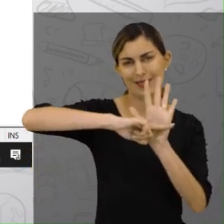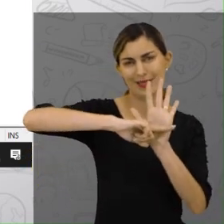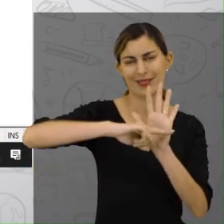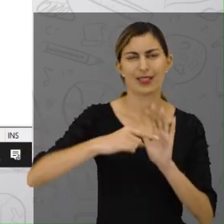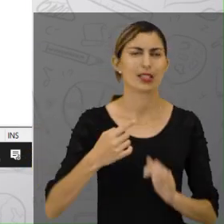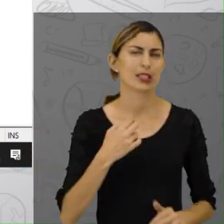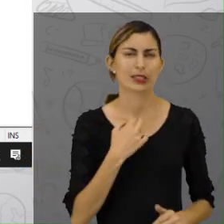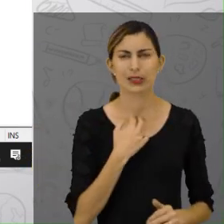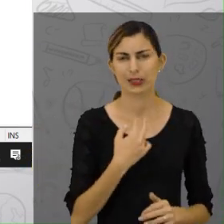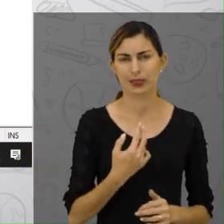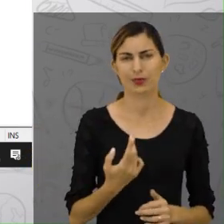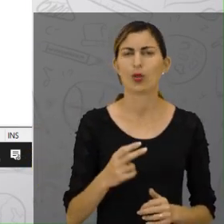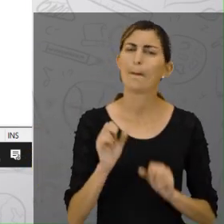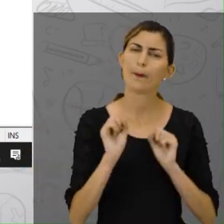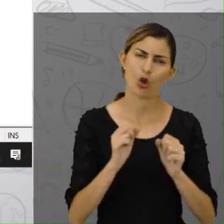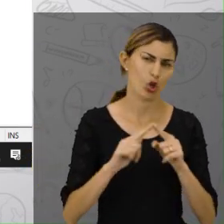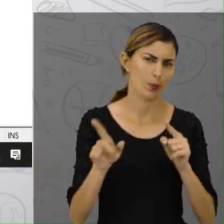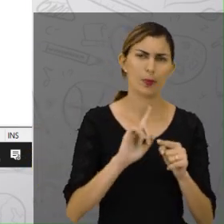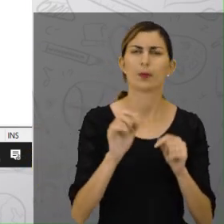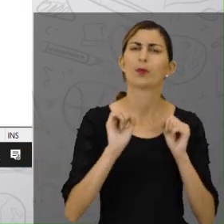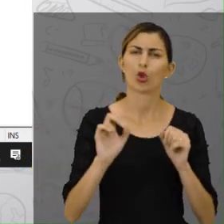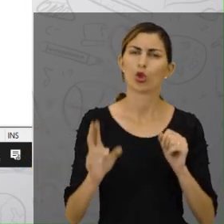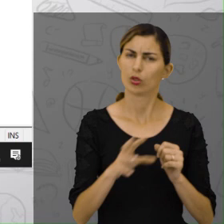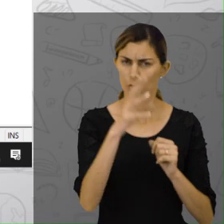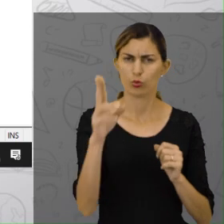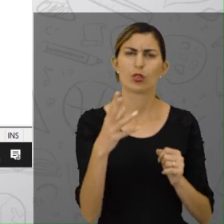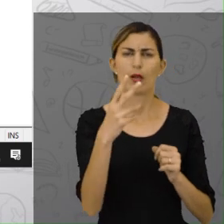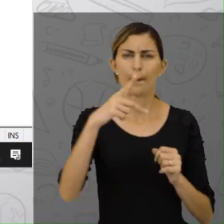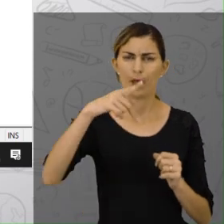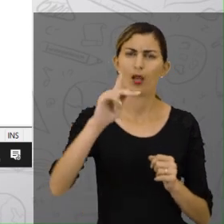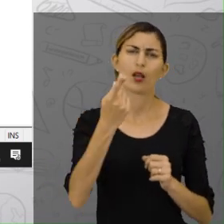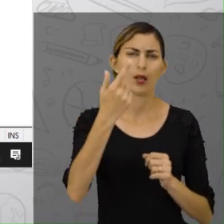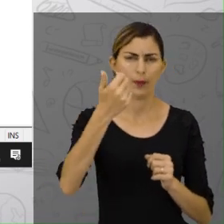não é problema, pode ser utilizado, o PHP aceita.